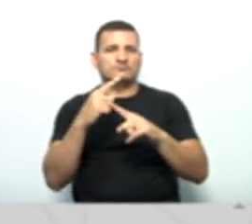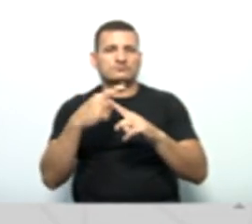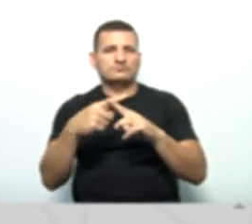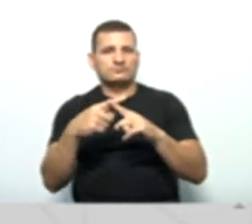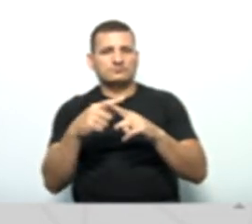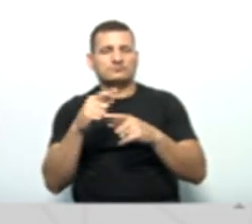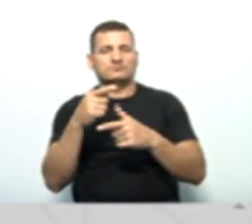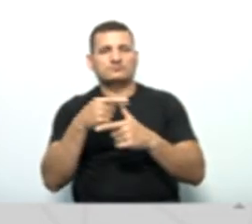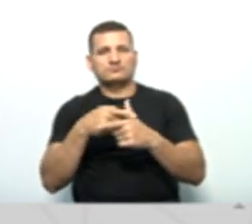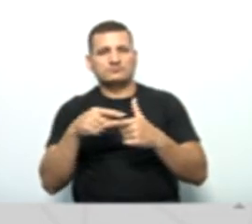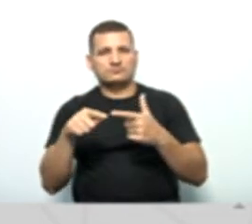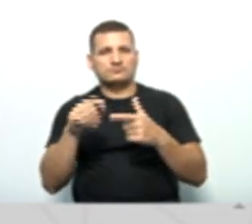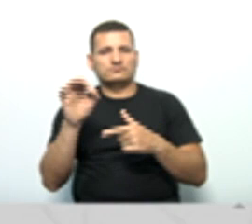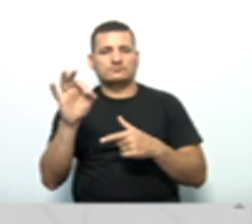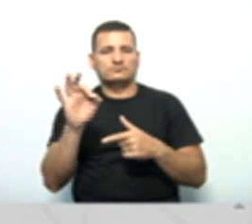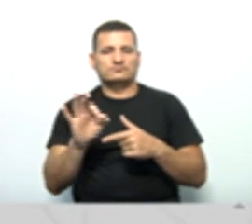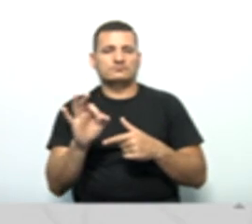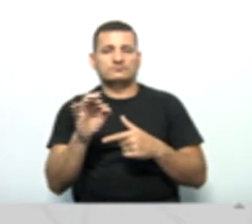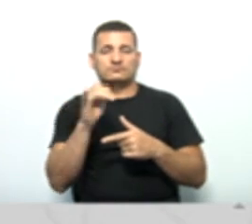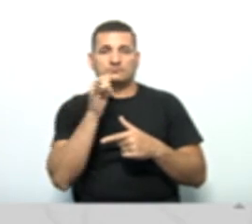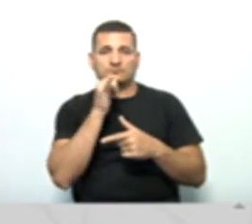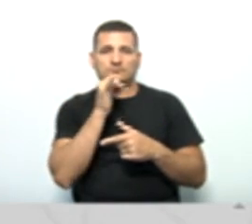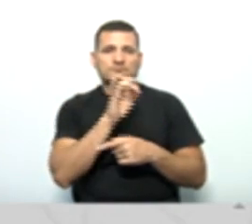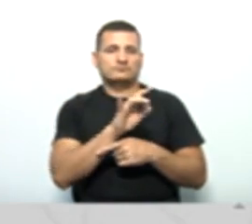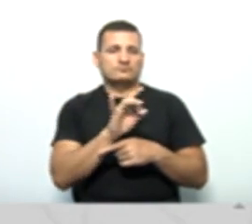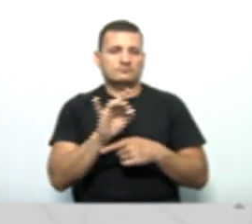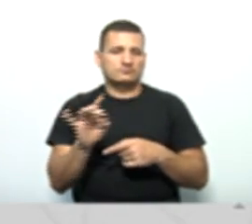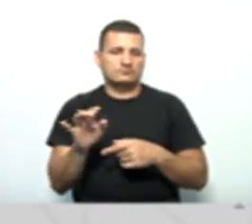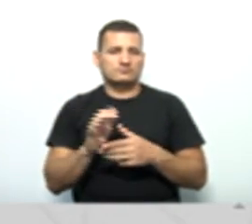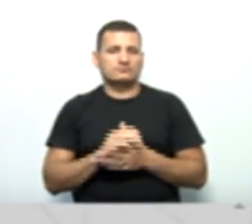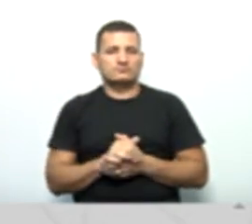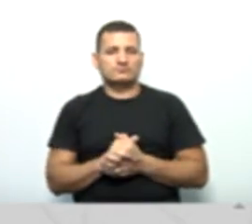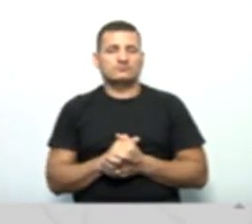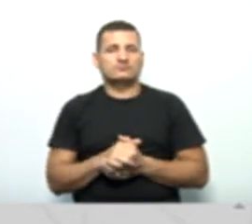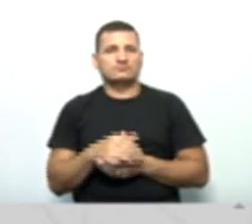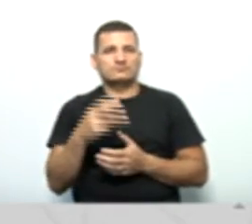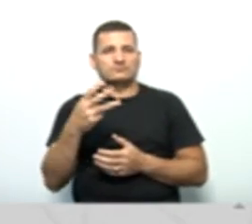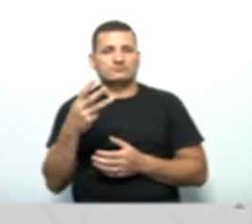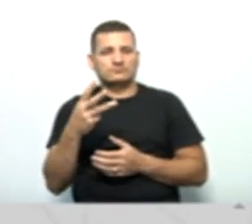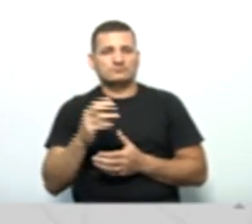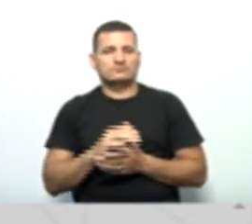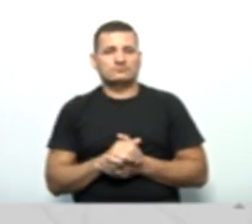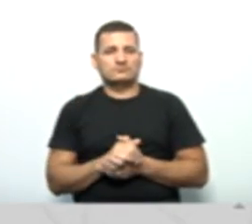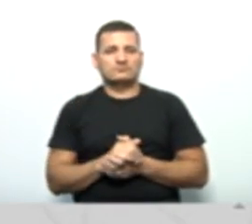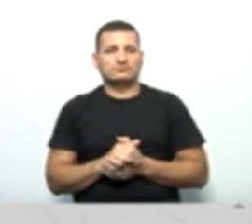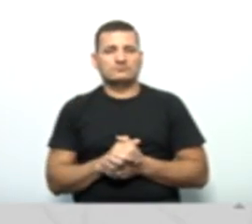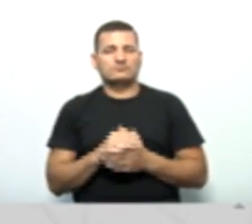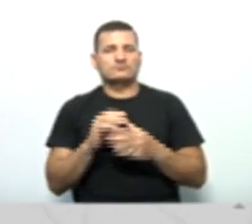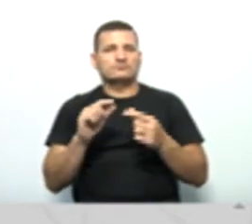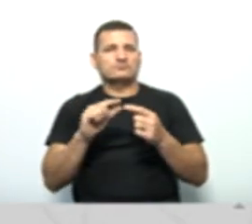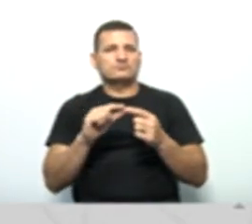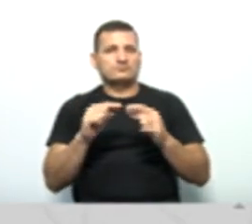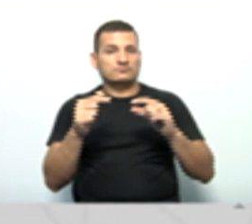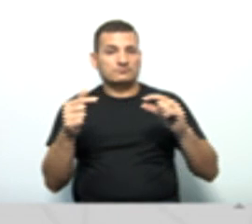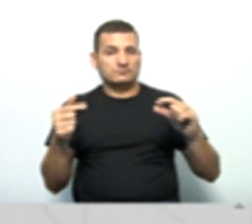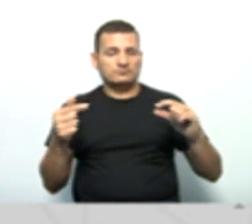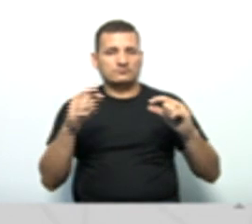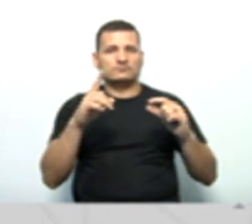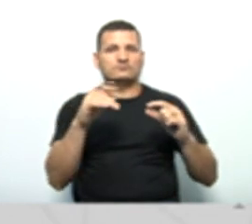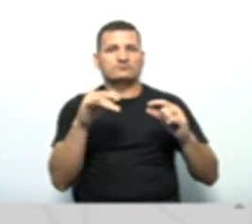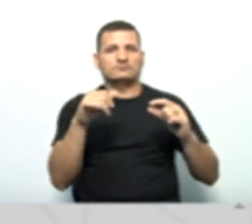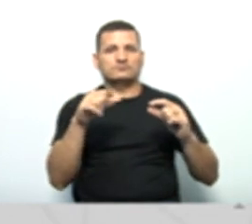e porcentagem, com um exemplo de cada um dos operadores. Questão 3. Com base nos fundamentos da estrutura de